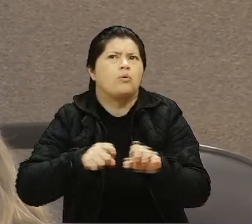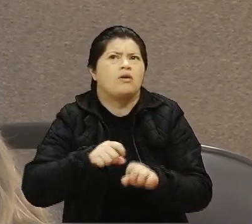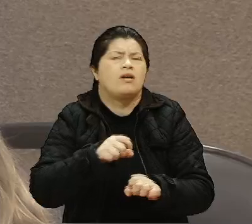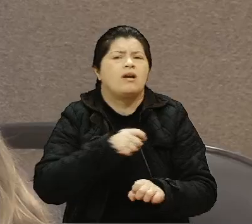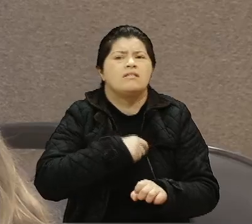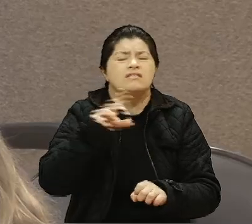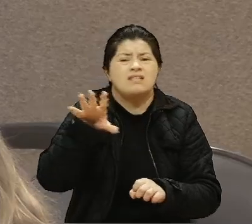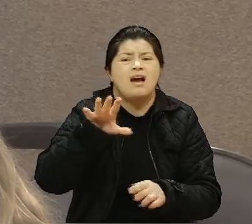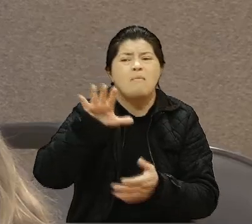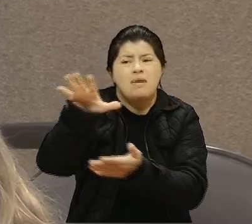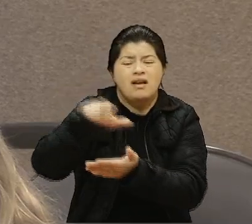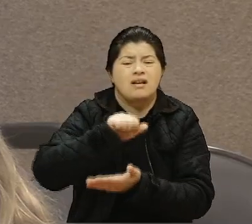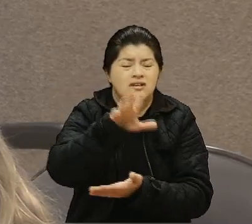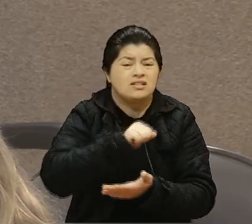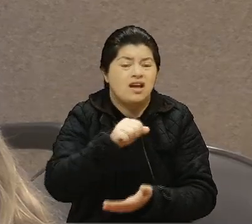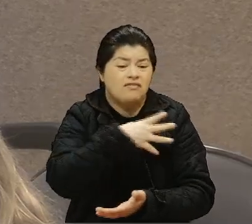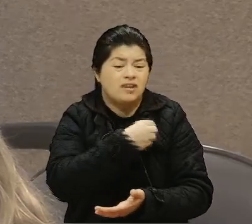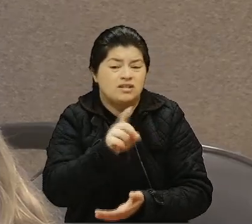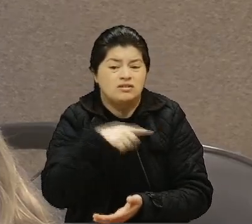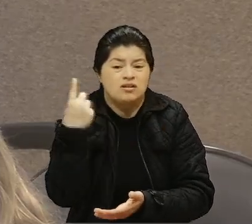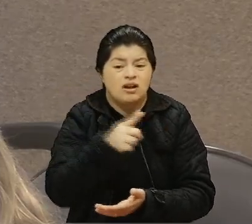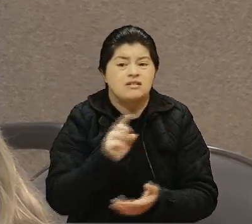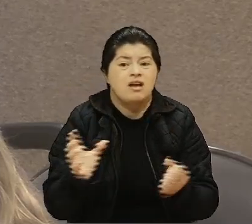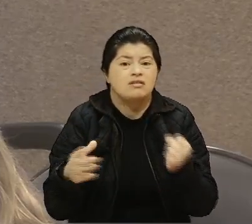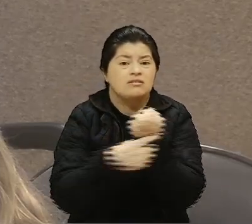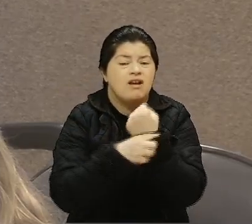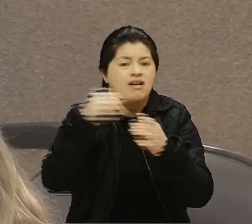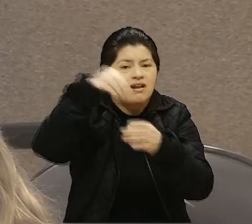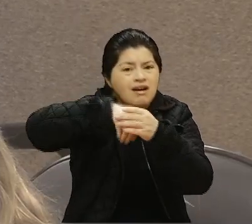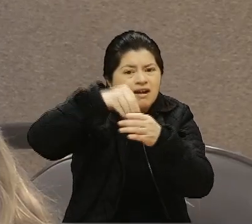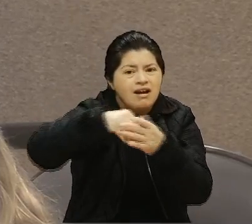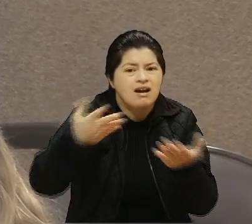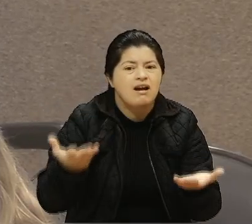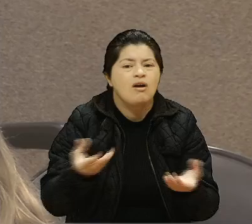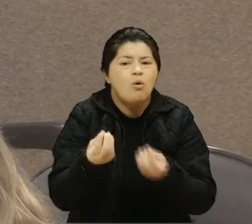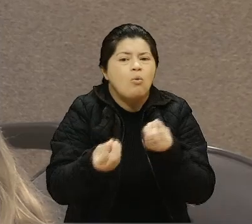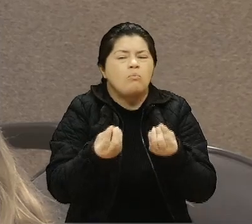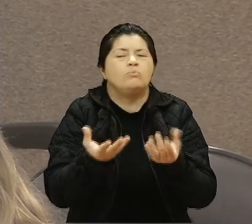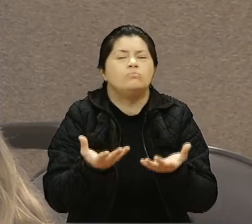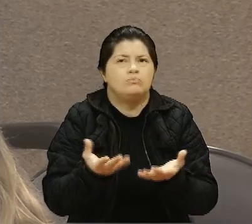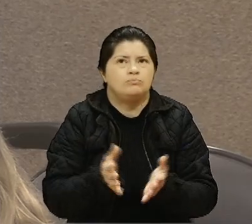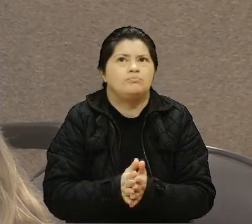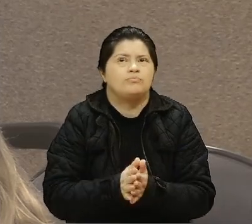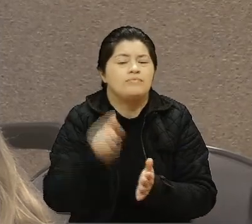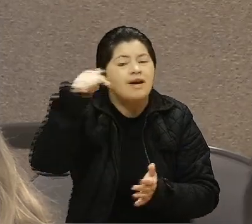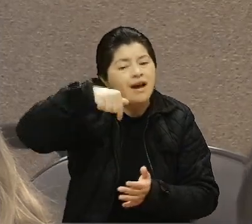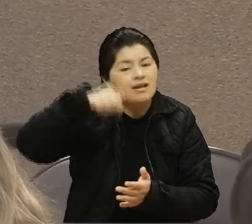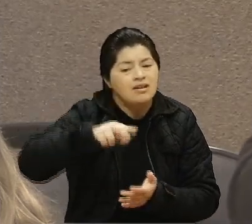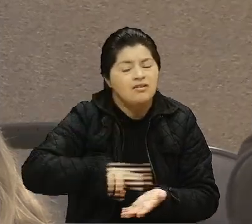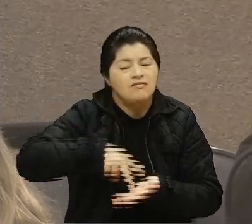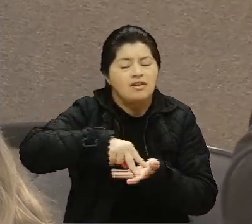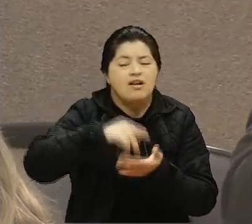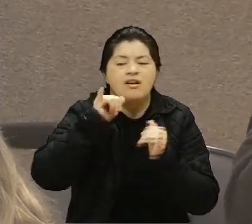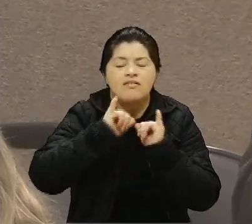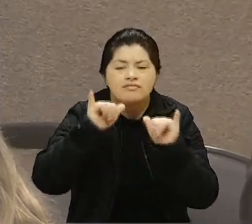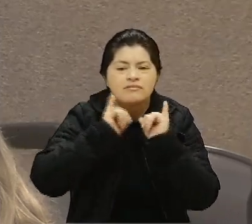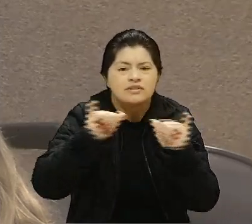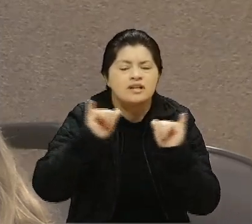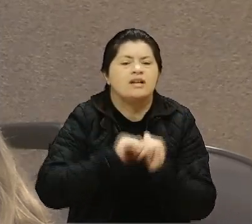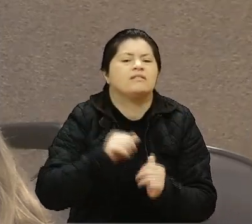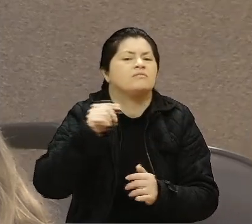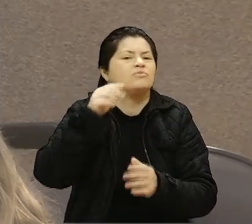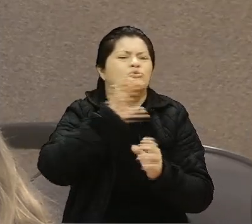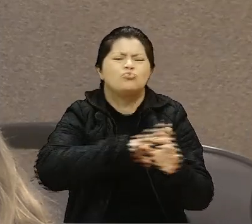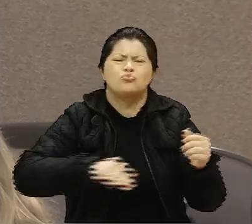de qualquer pessoa e estão sendo protegidos pelo voto secreto. E aqui eu estou falando de PDT, PT, PL,